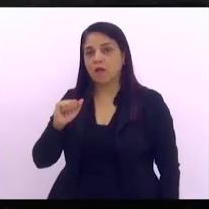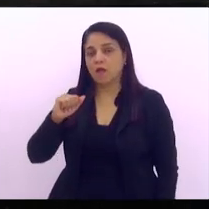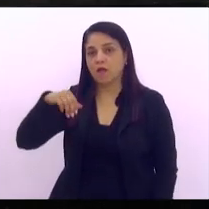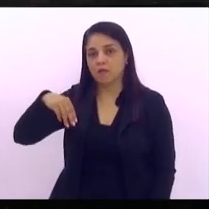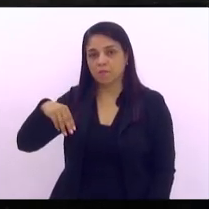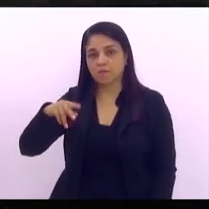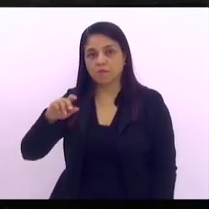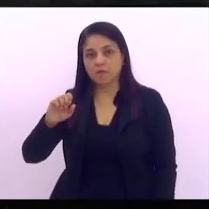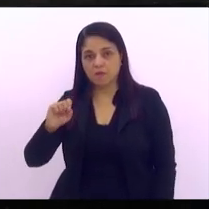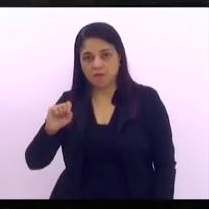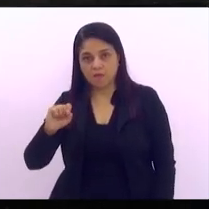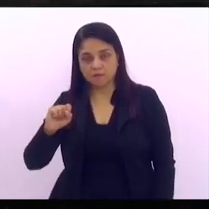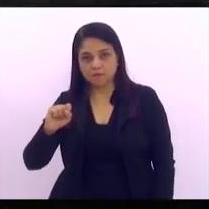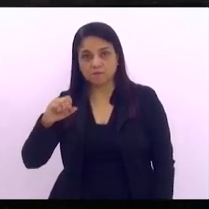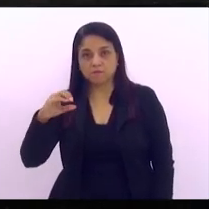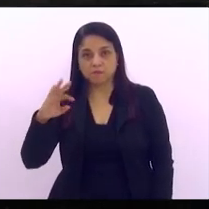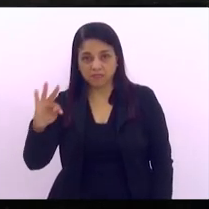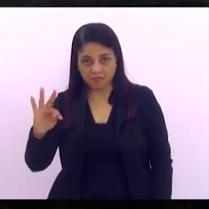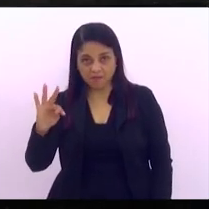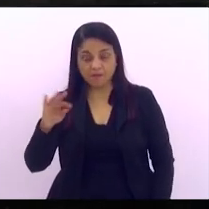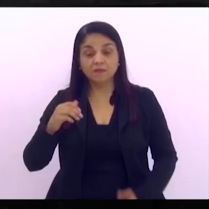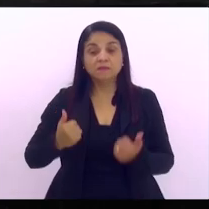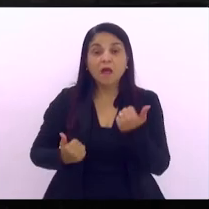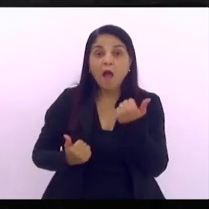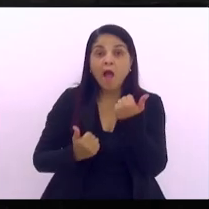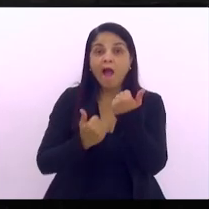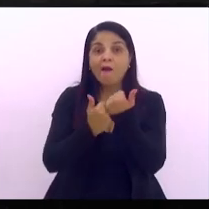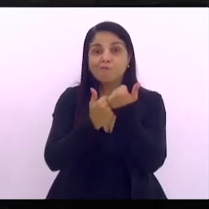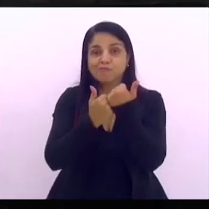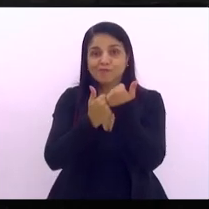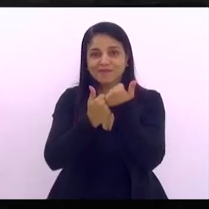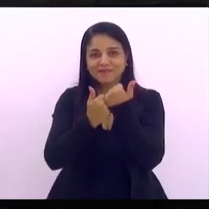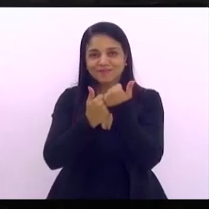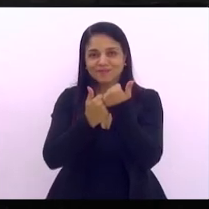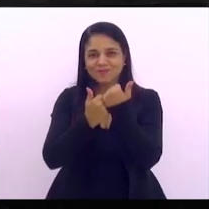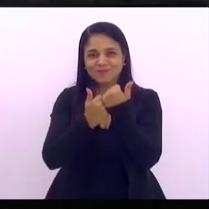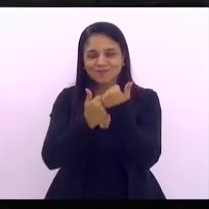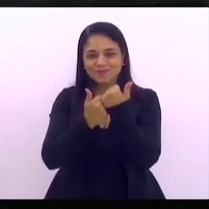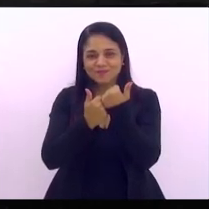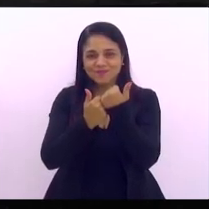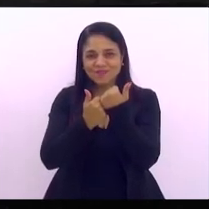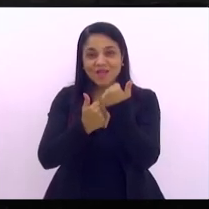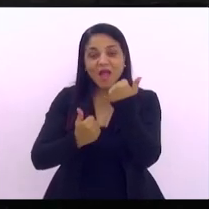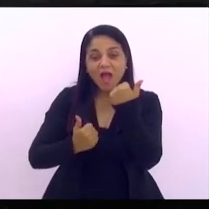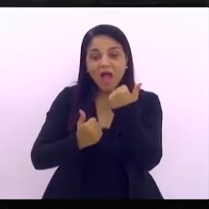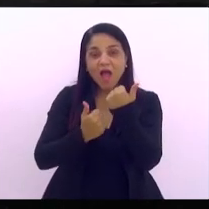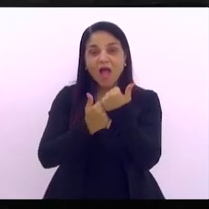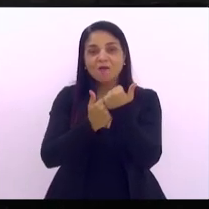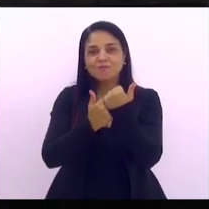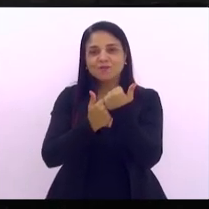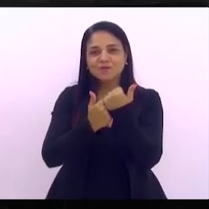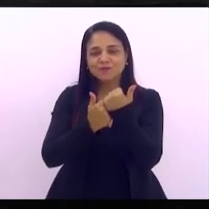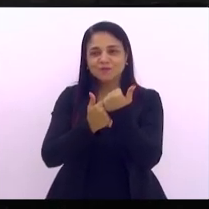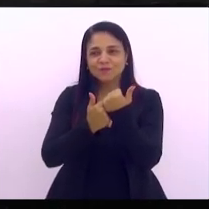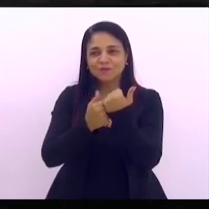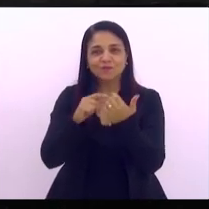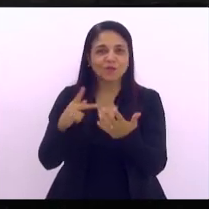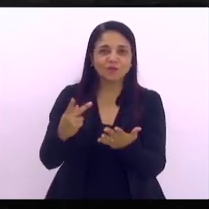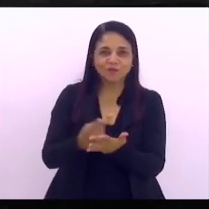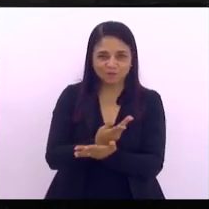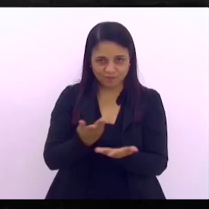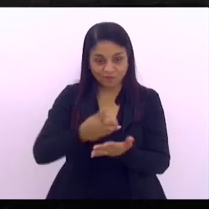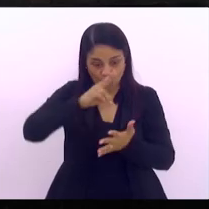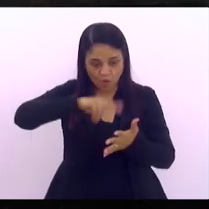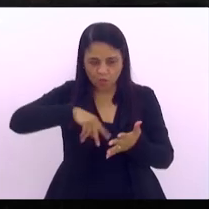quem não está sabendo, está apoiando os atos que estão acontecendo. Vou ler um pouquinho aqui para